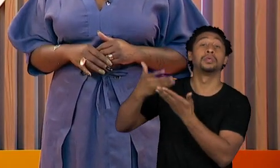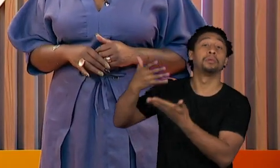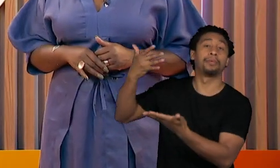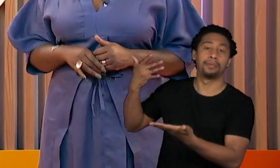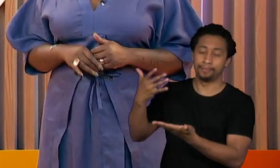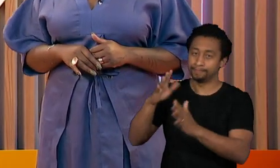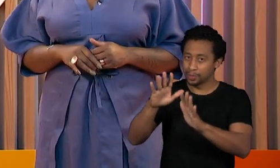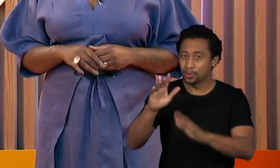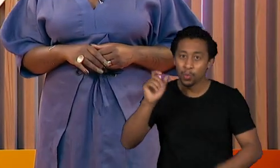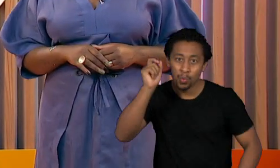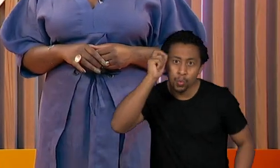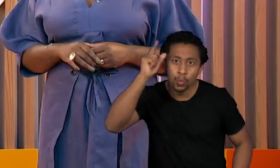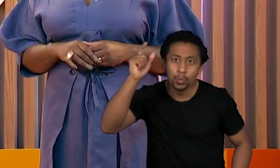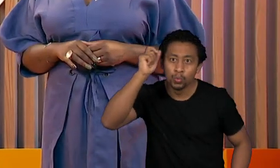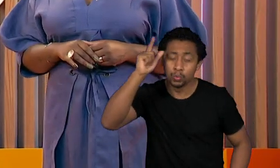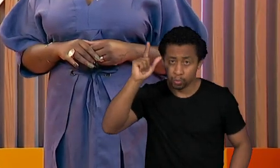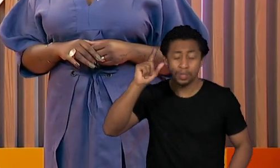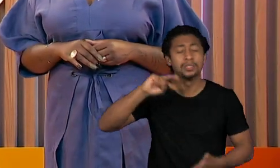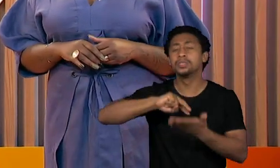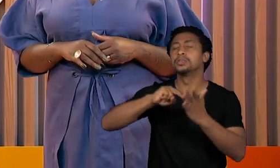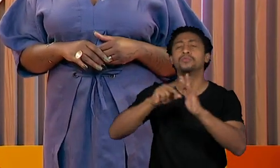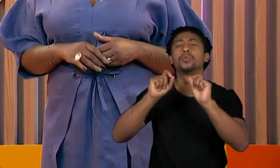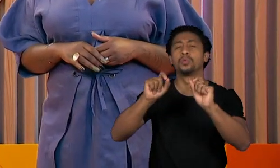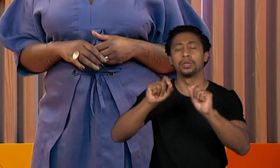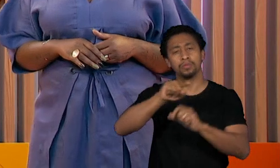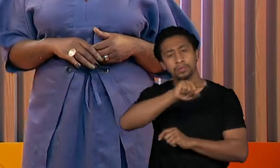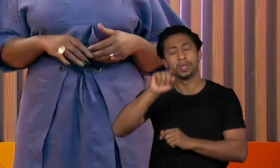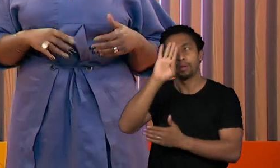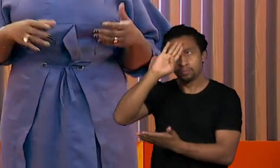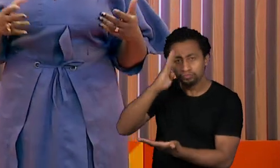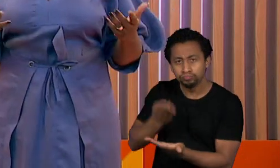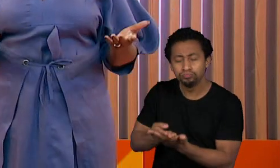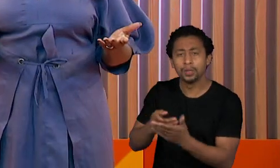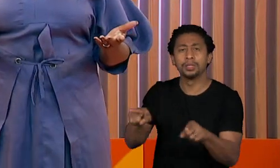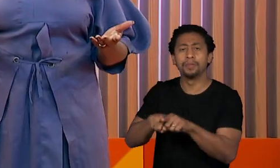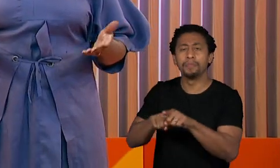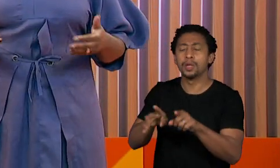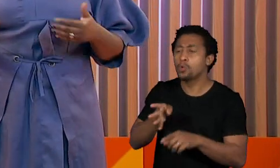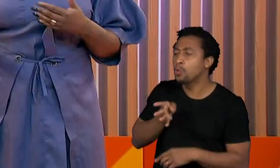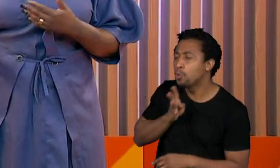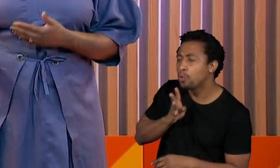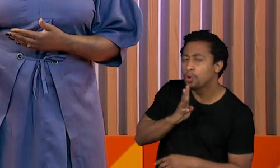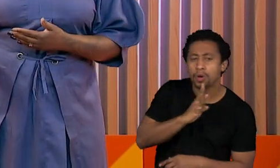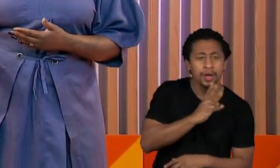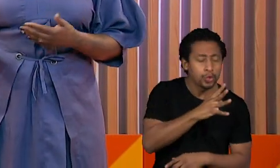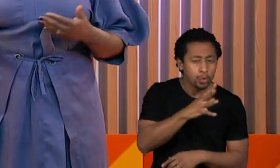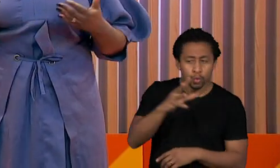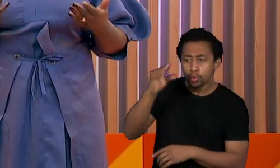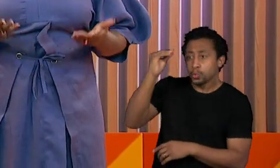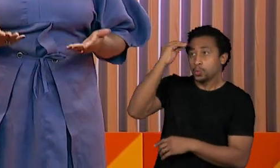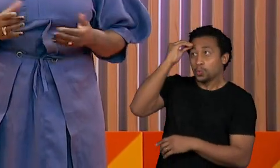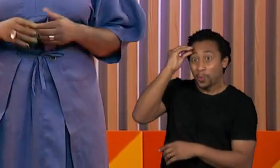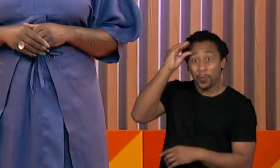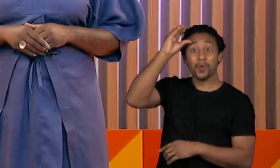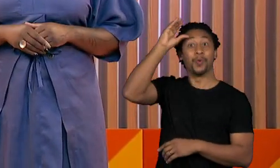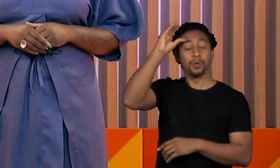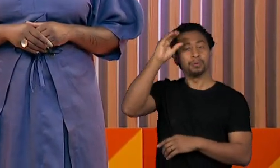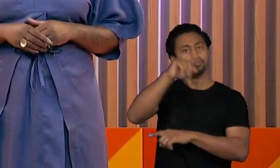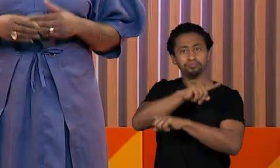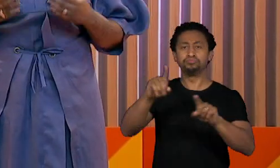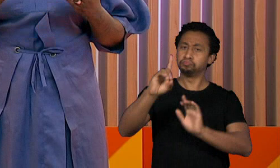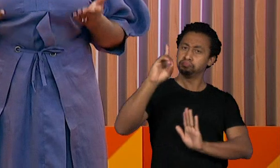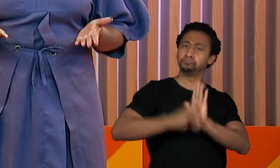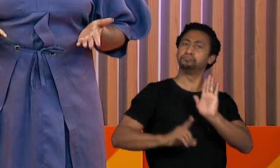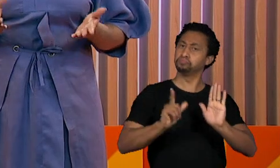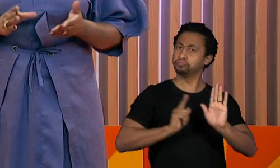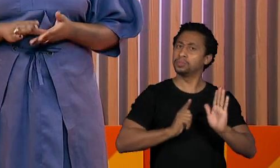um intrincado conjunto de crenças e saberes que vão sendo adquiridos ao longo do tempo e ao qual temos pleno direito.